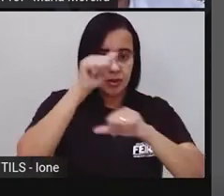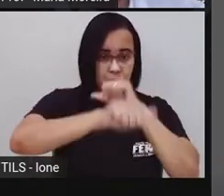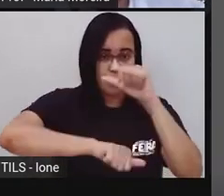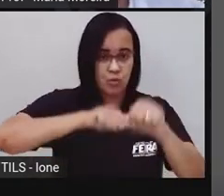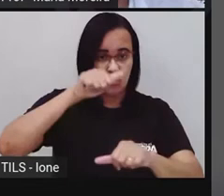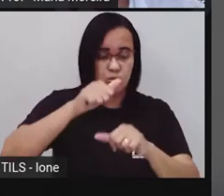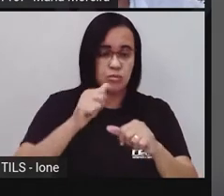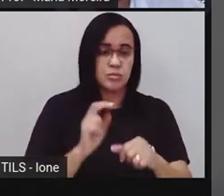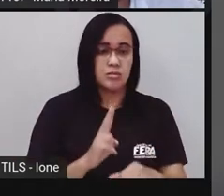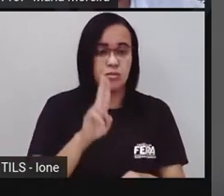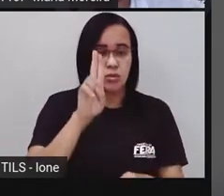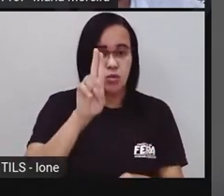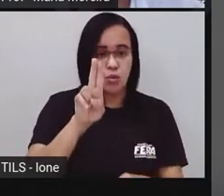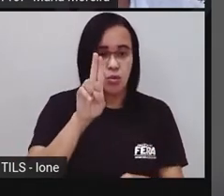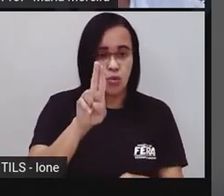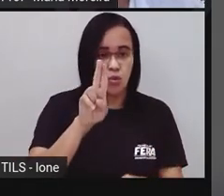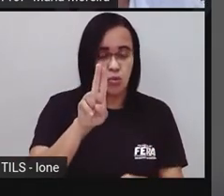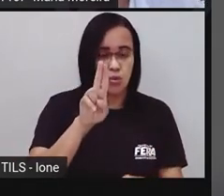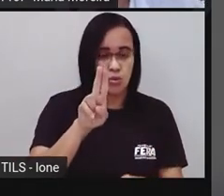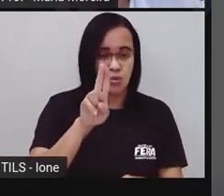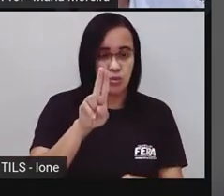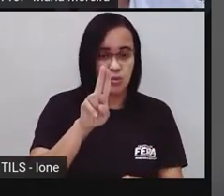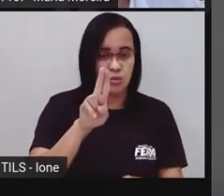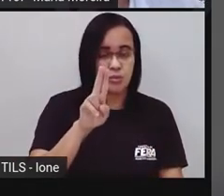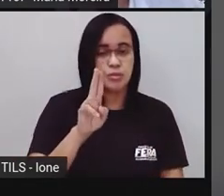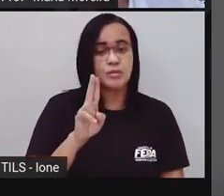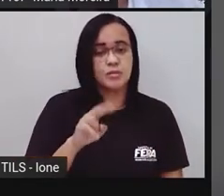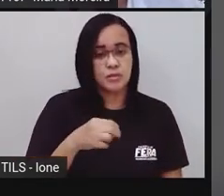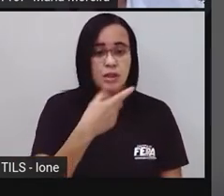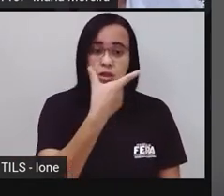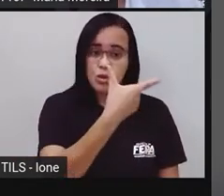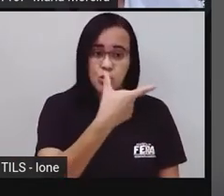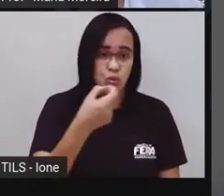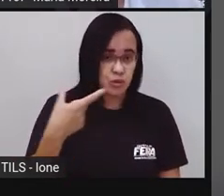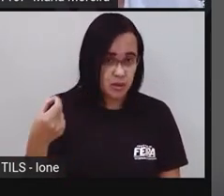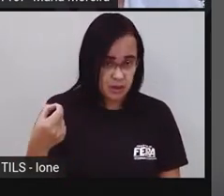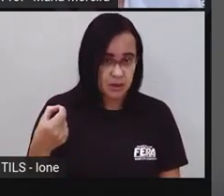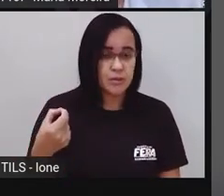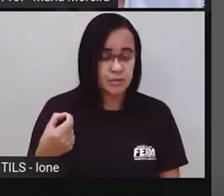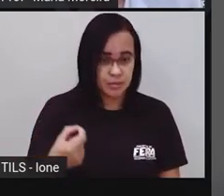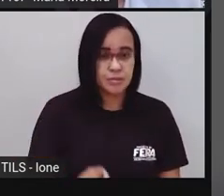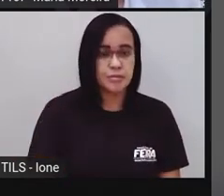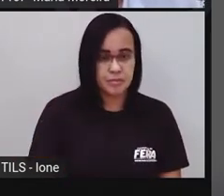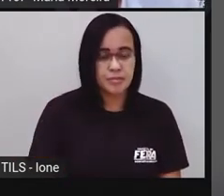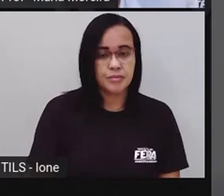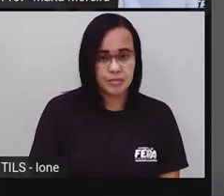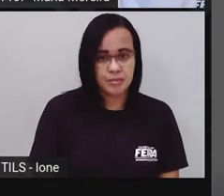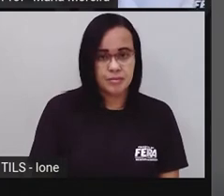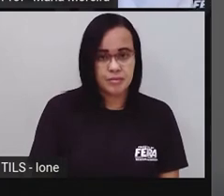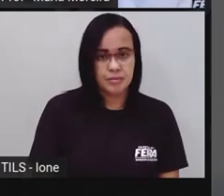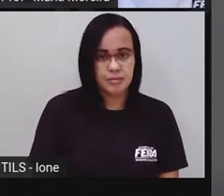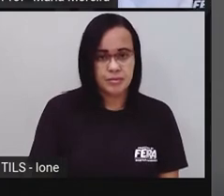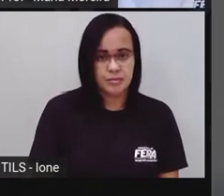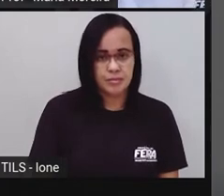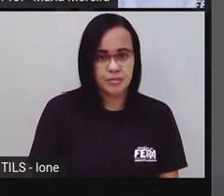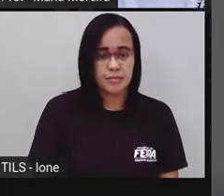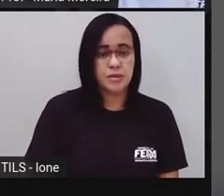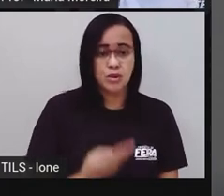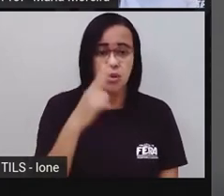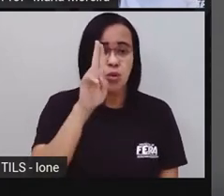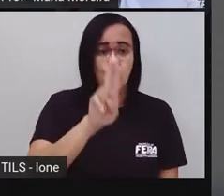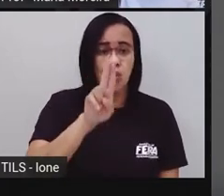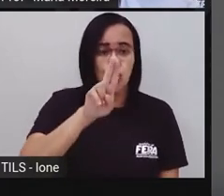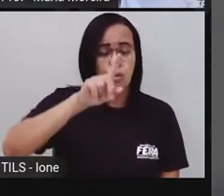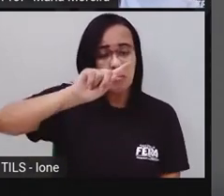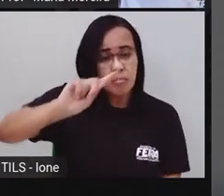transformar em unidades uma centena é sem então duas centenas vão ser ó vai ser 200 unidades de